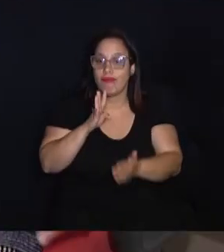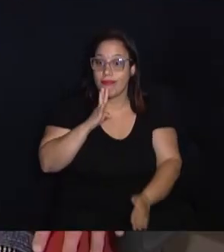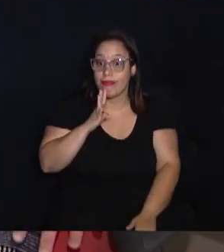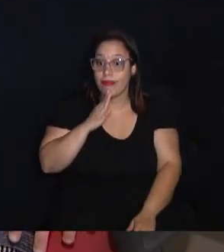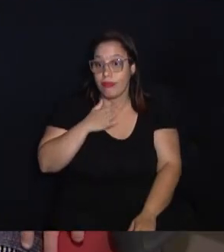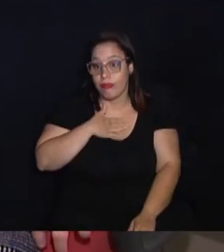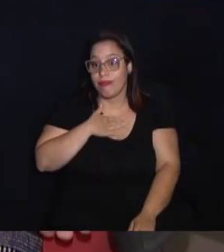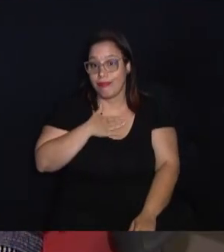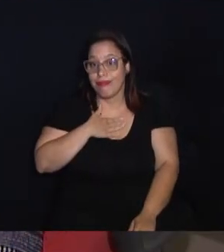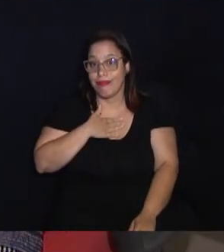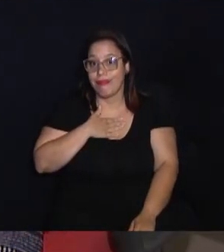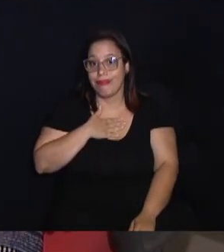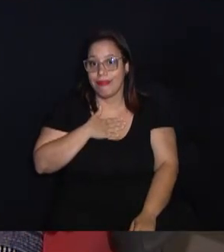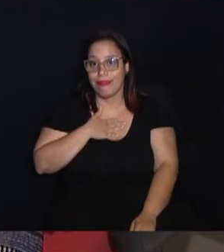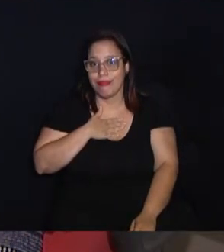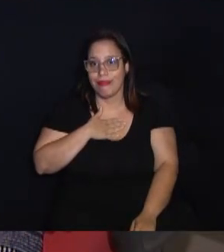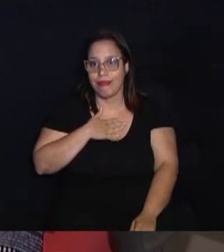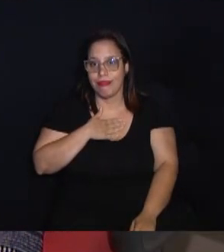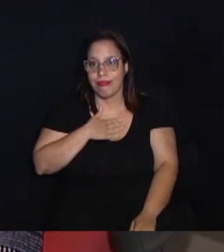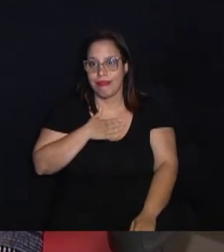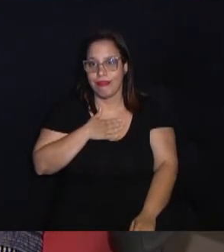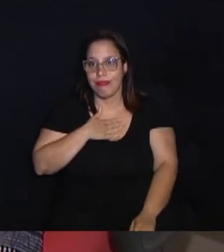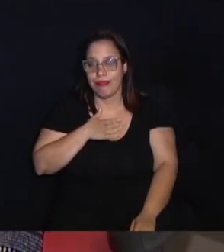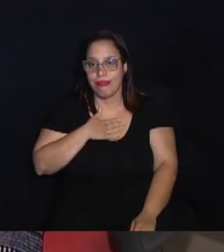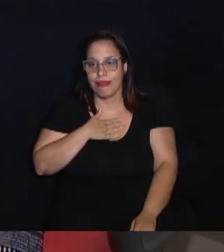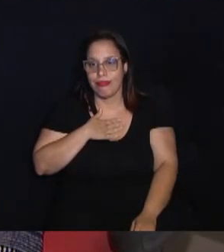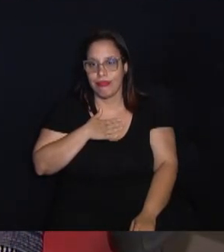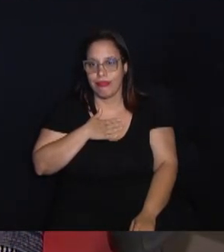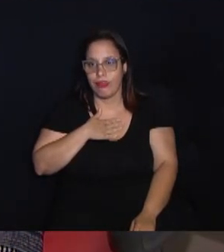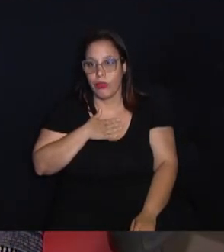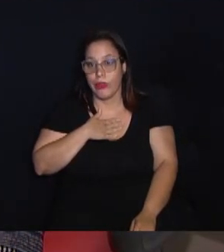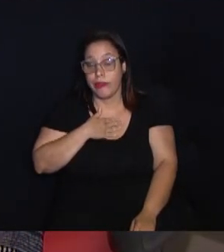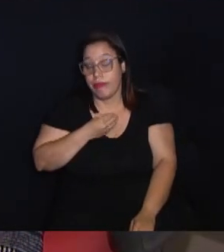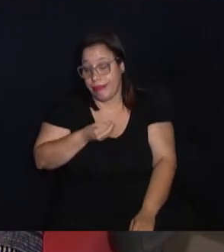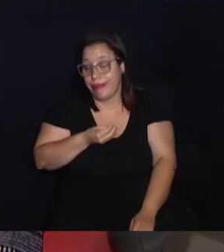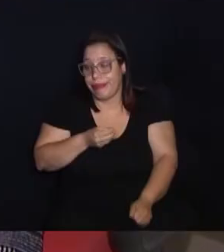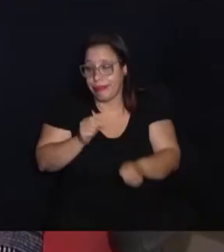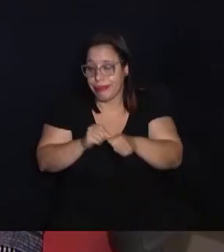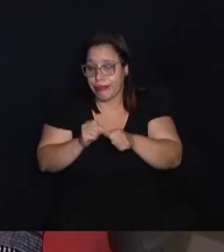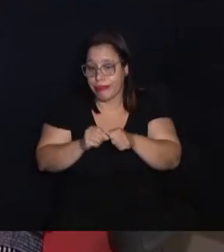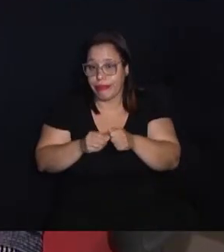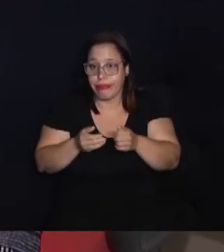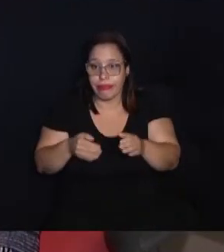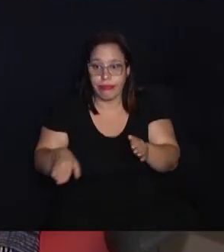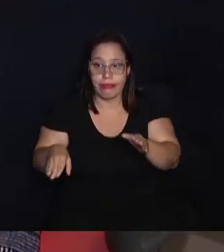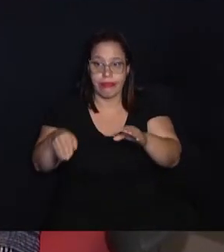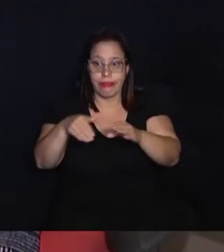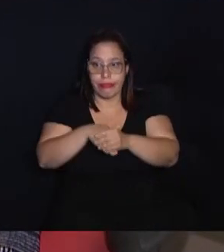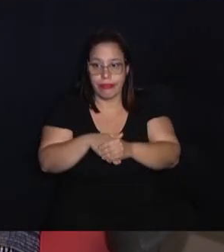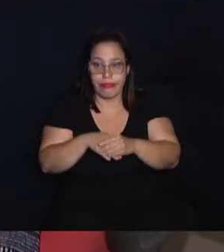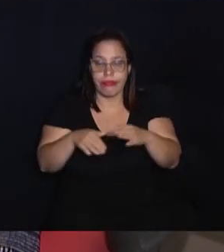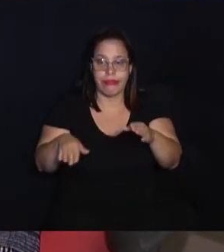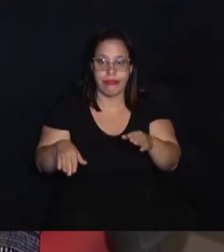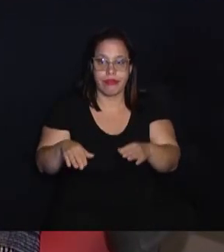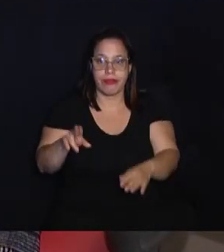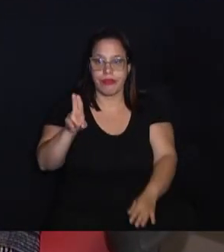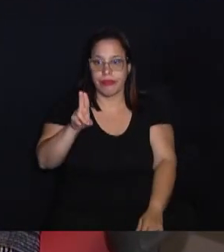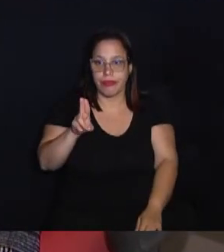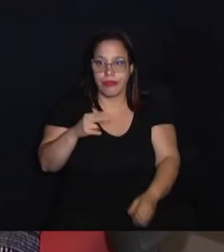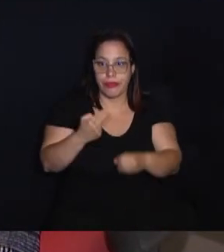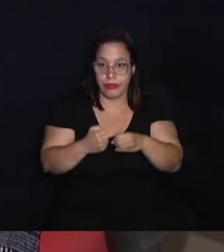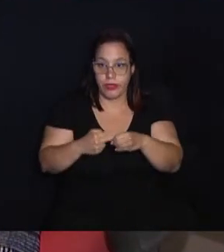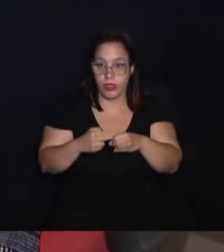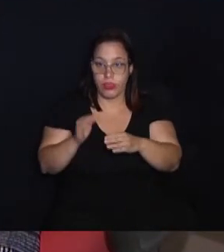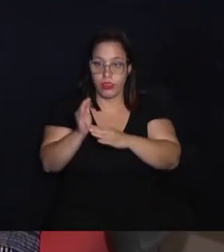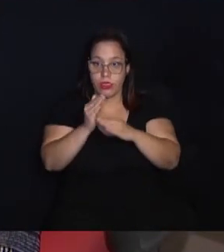é realmente algo que faz parte da minha atuação, não é? Eu entrei aqui na Unicamp num